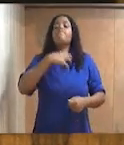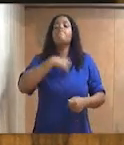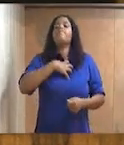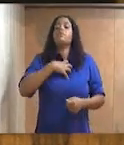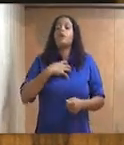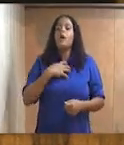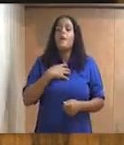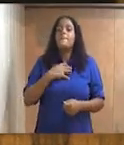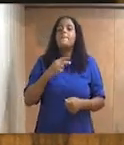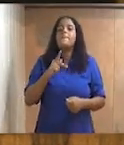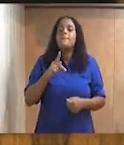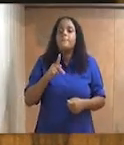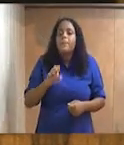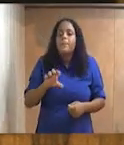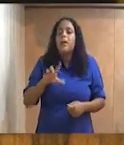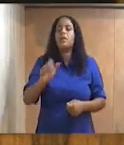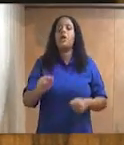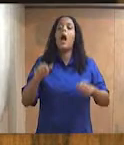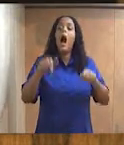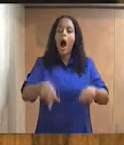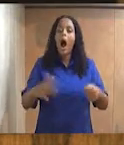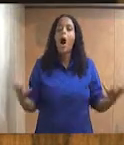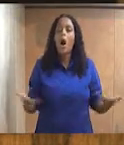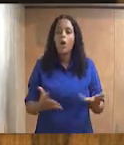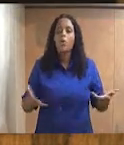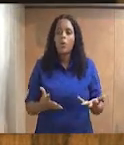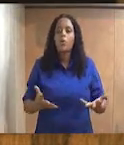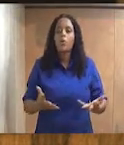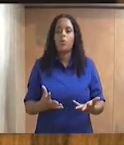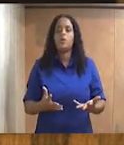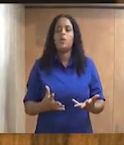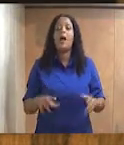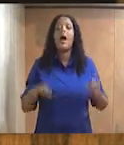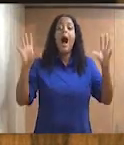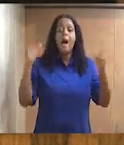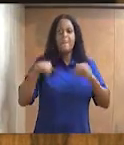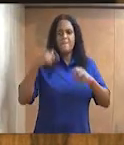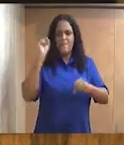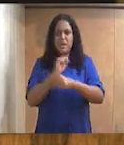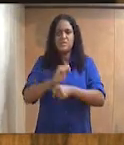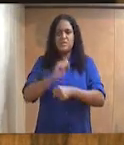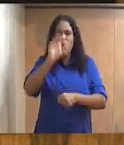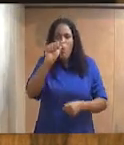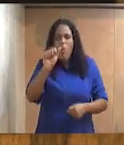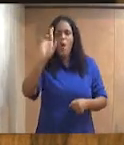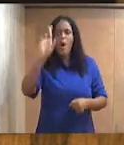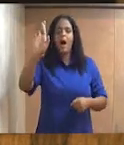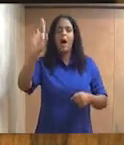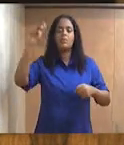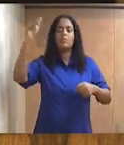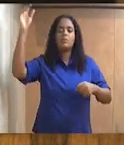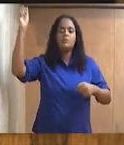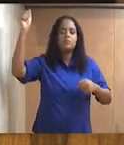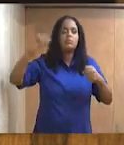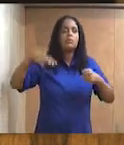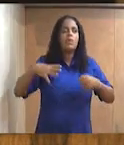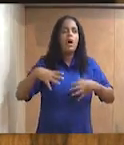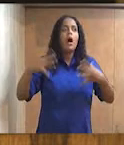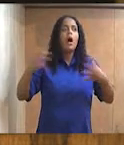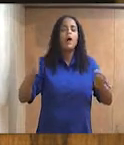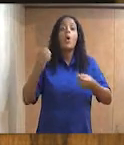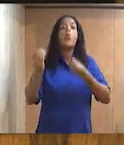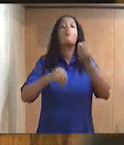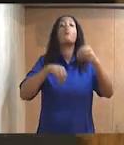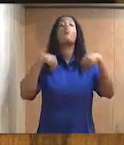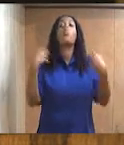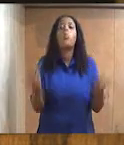na pele, se agora, nesse exato momento, nós desligássemos o ar-condicionado do plenário, para vermos quanto